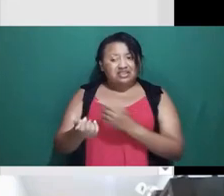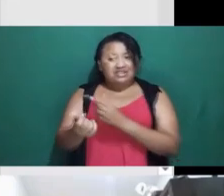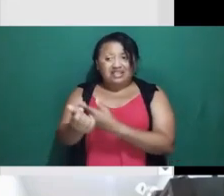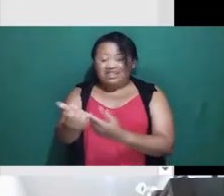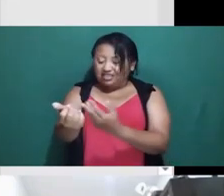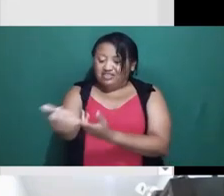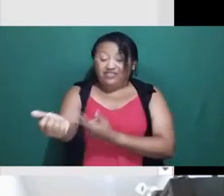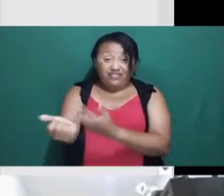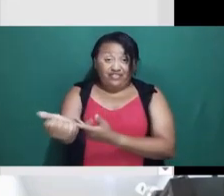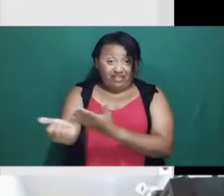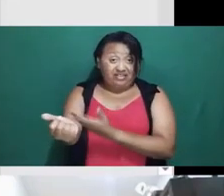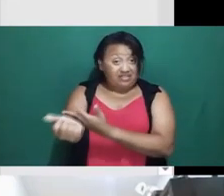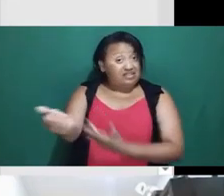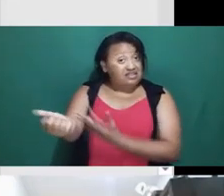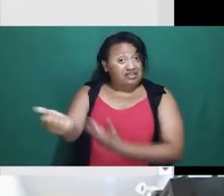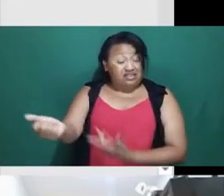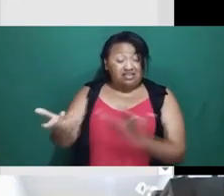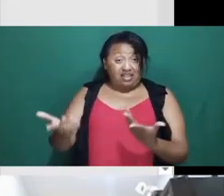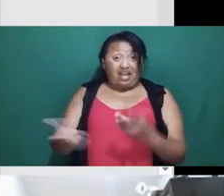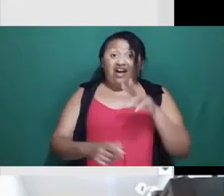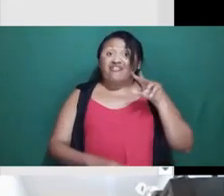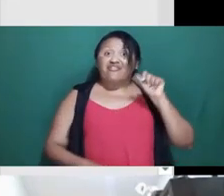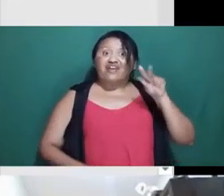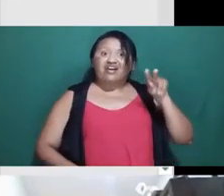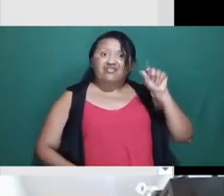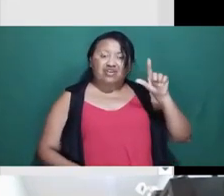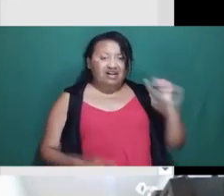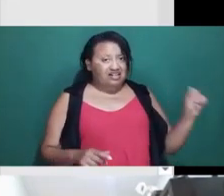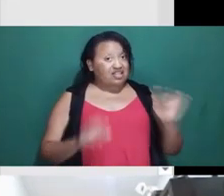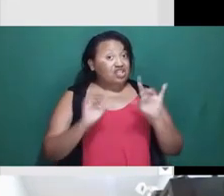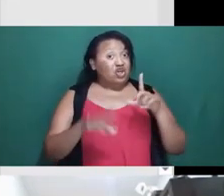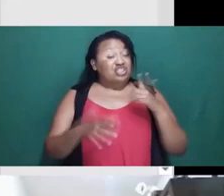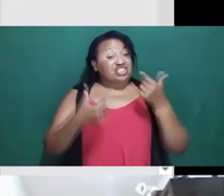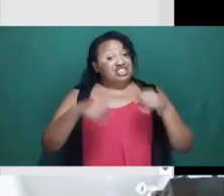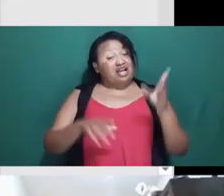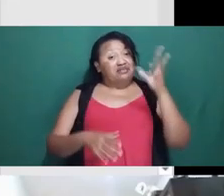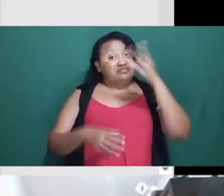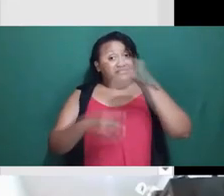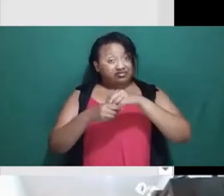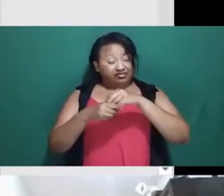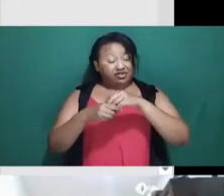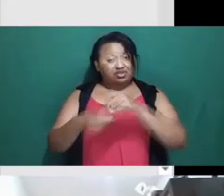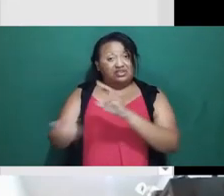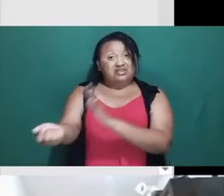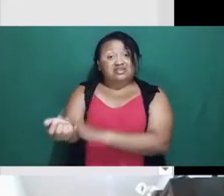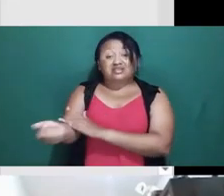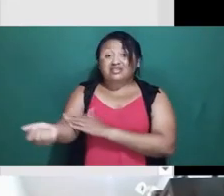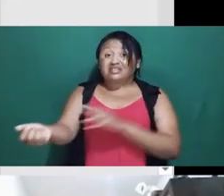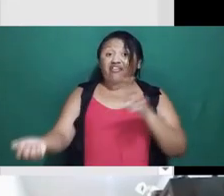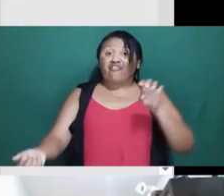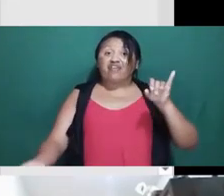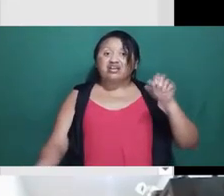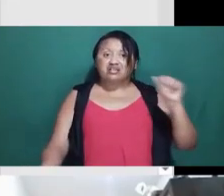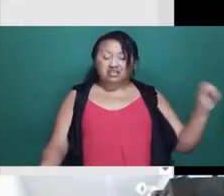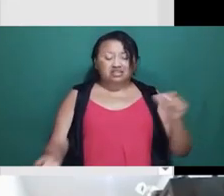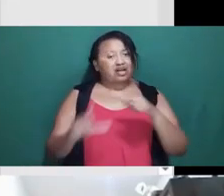parágrafo aqui ó na verdade pessoal as válvulas só estão presentes nas veias e não nas artérias né então a questão